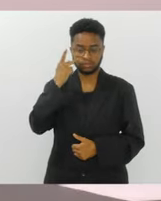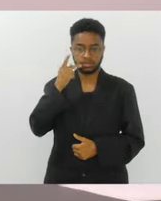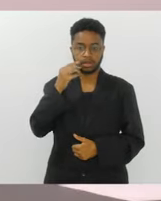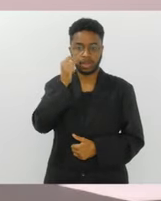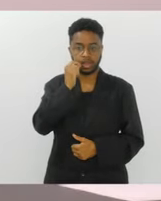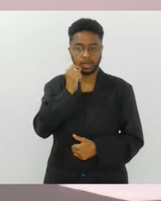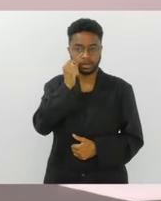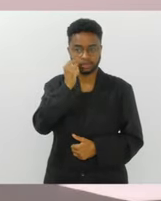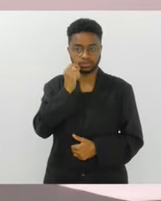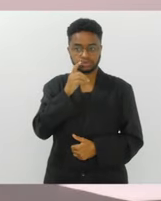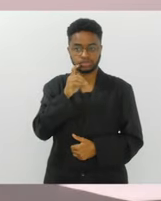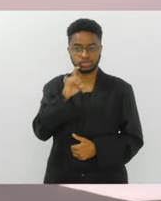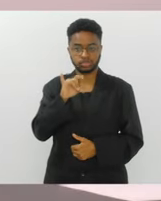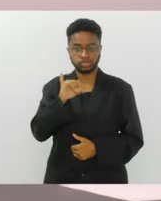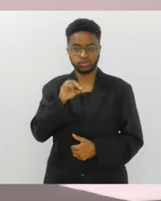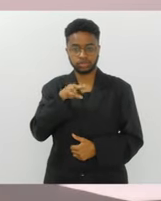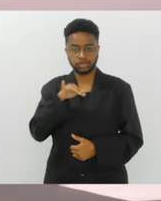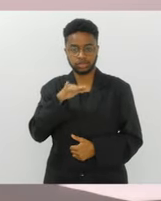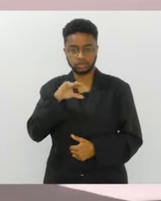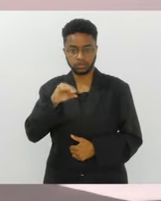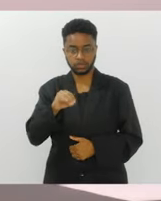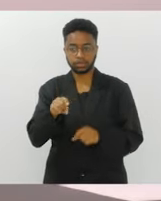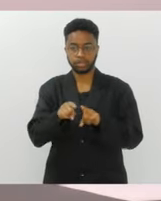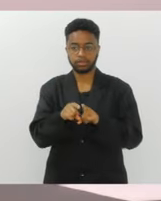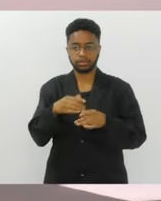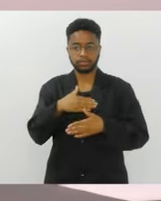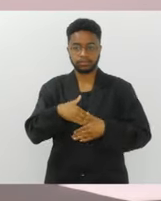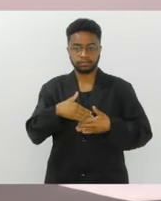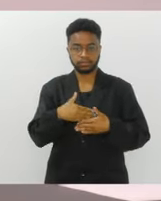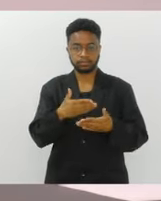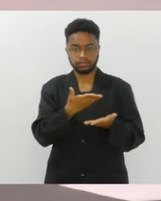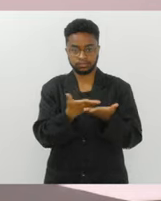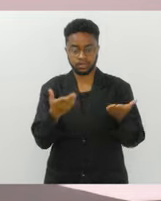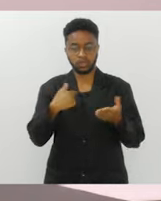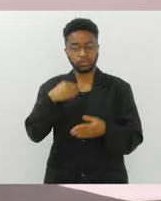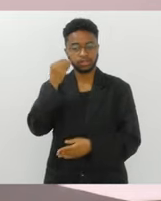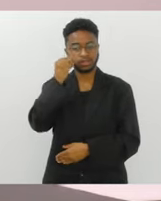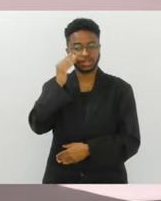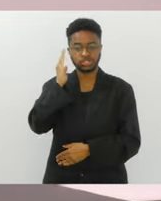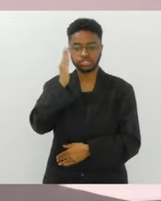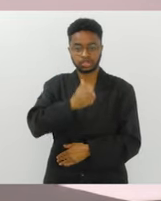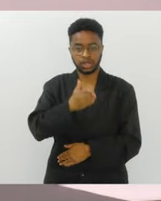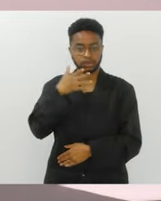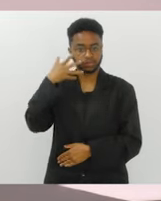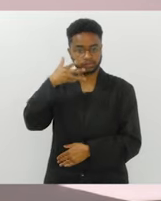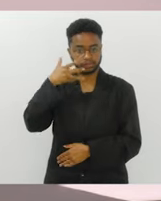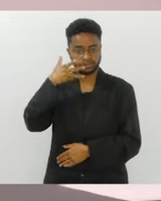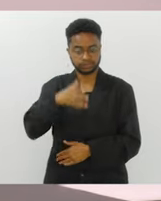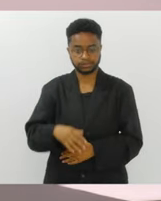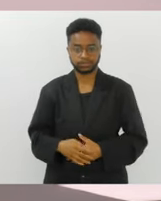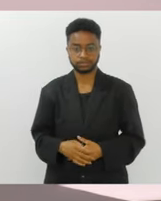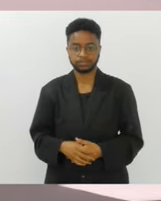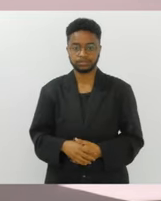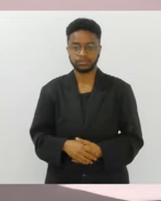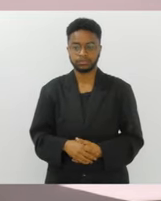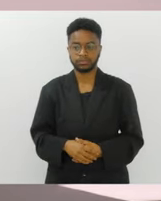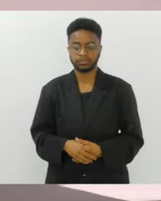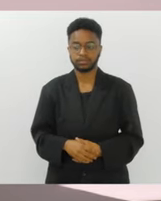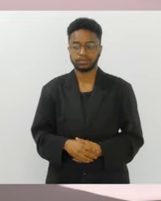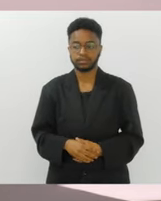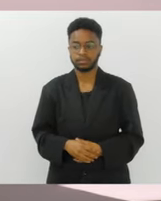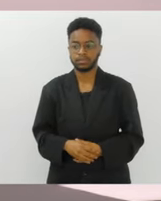Ratinho. Prazer a todos aqui. E eu vou tentar ser bem direto aqui na minha fala,